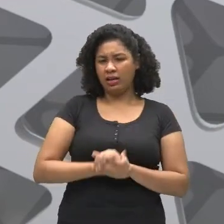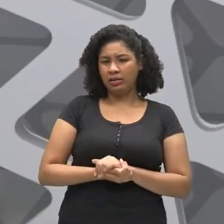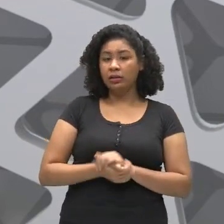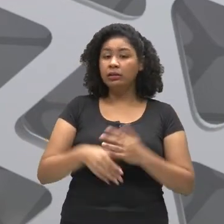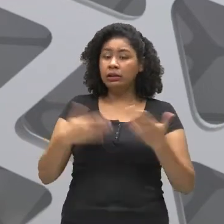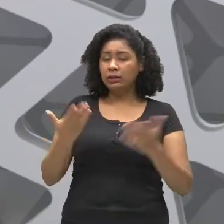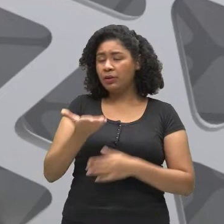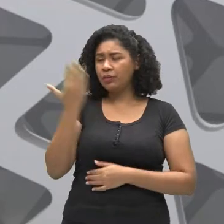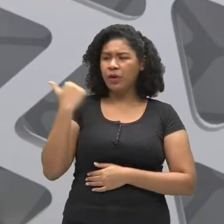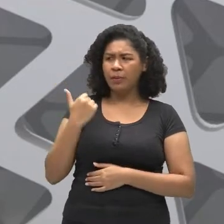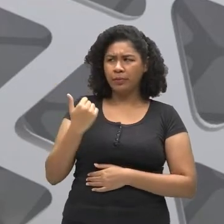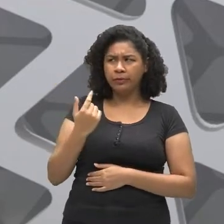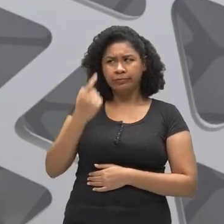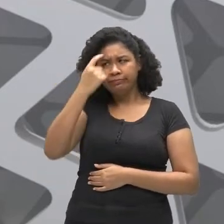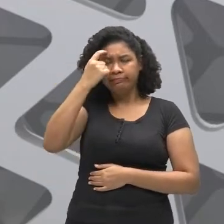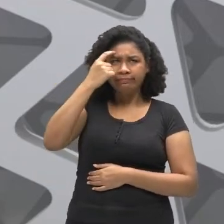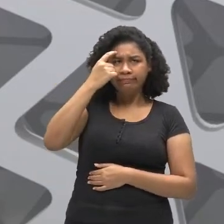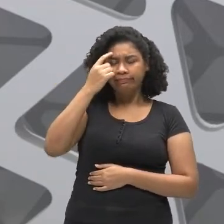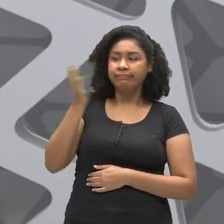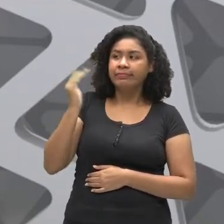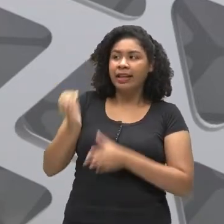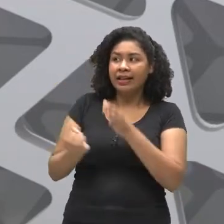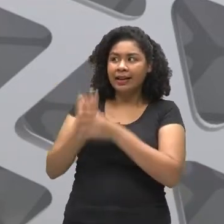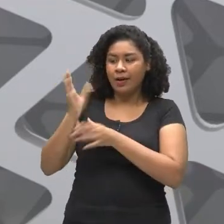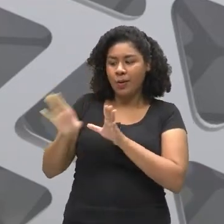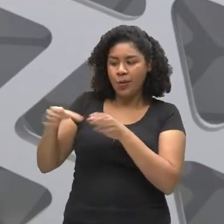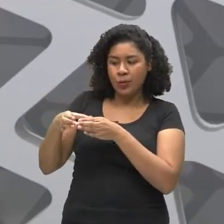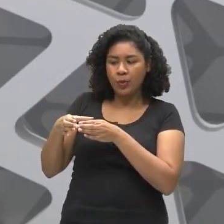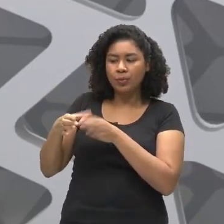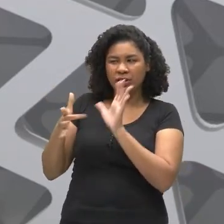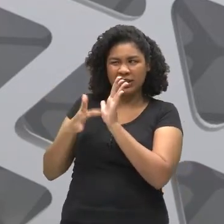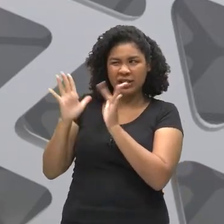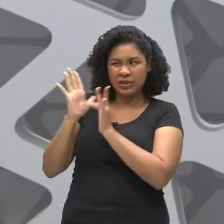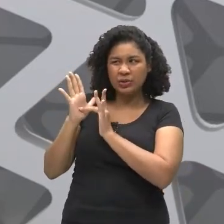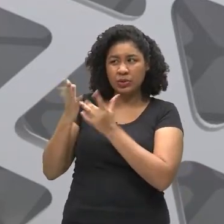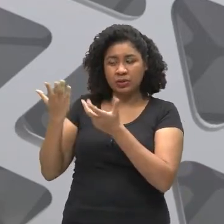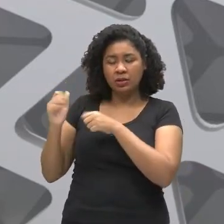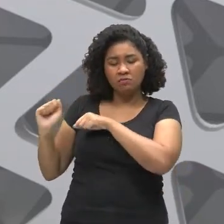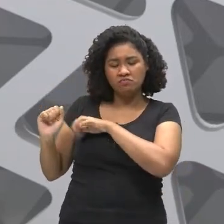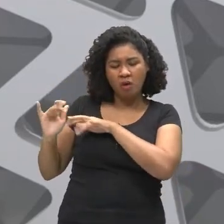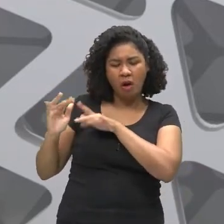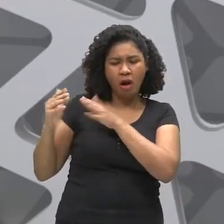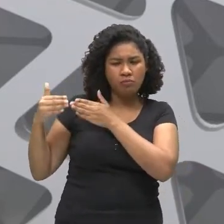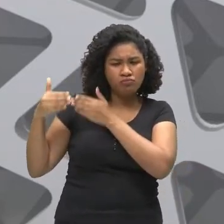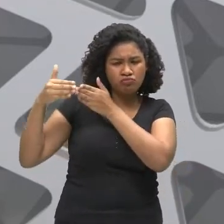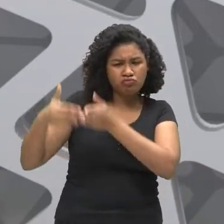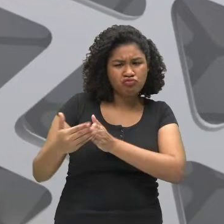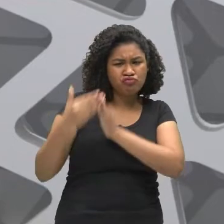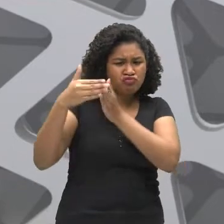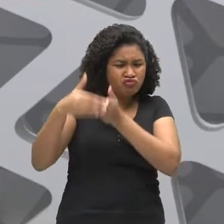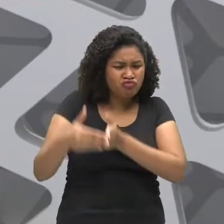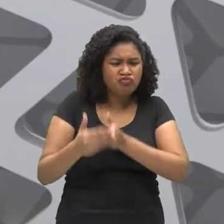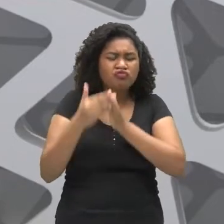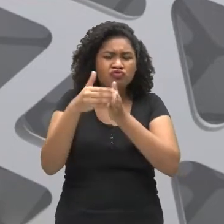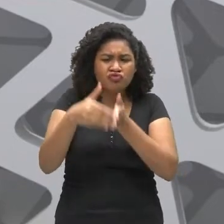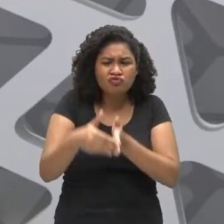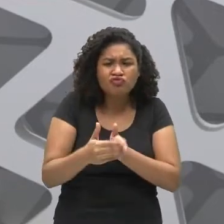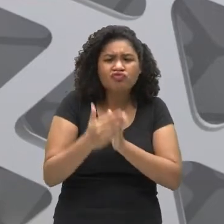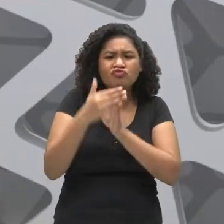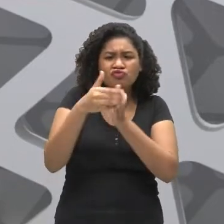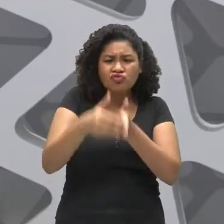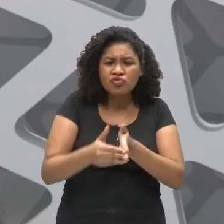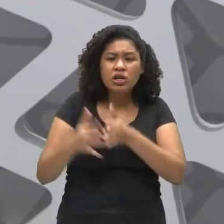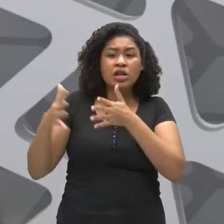de jesuítas, e eles vão até esses locais, junto com os navegadores, atravessar o Atlântico e até